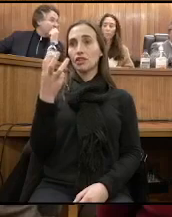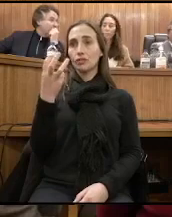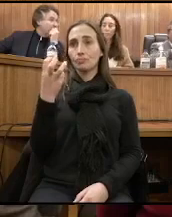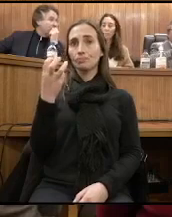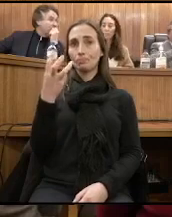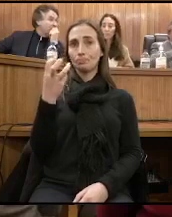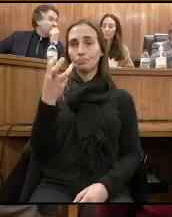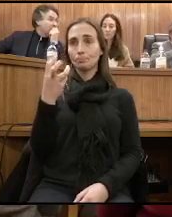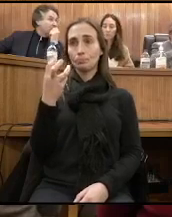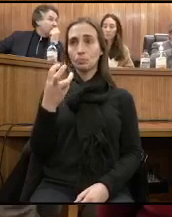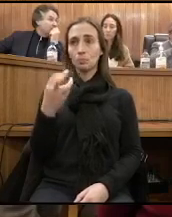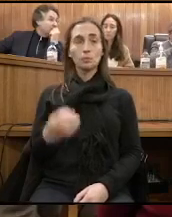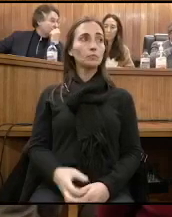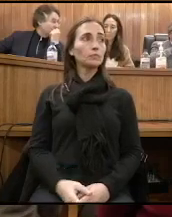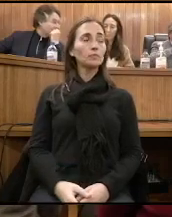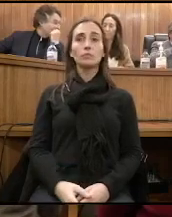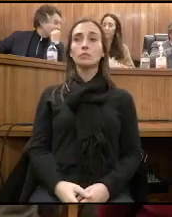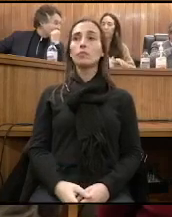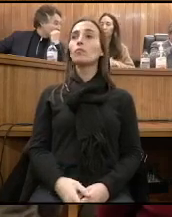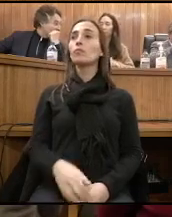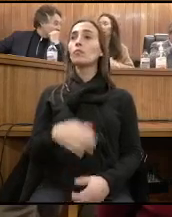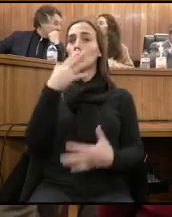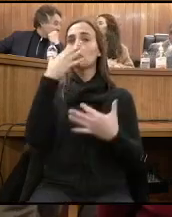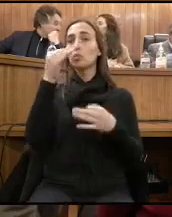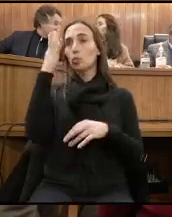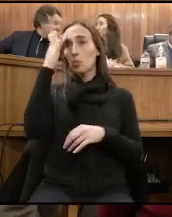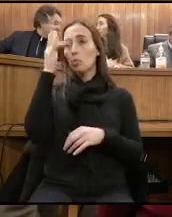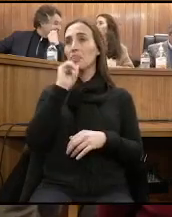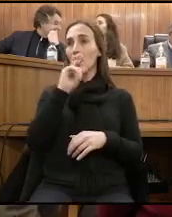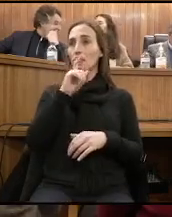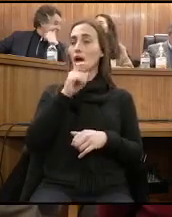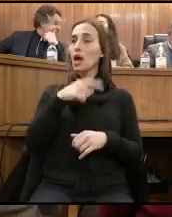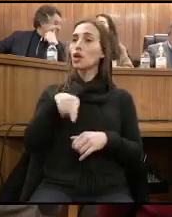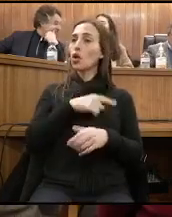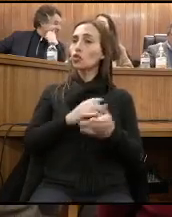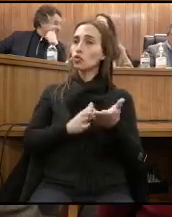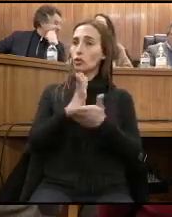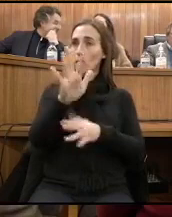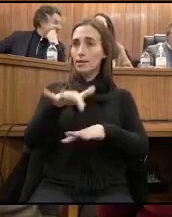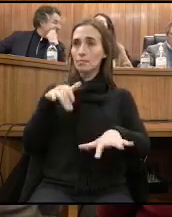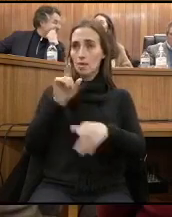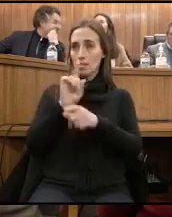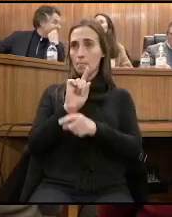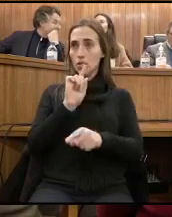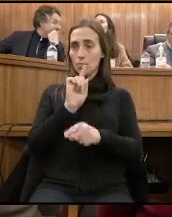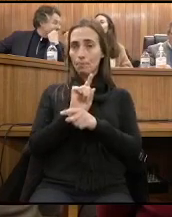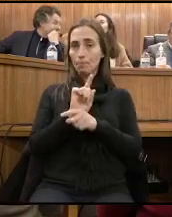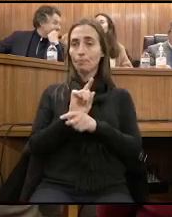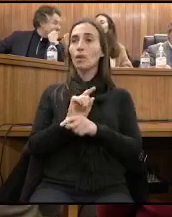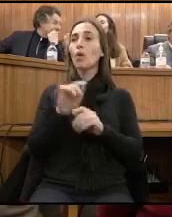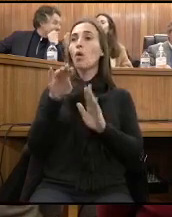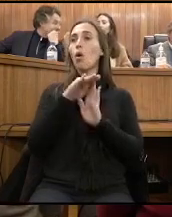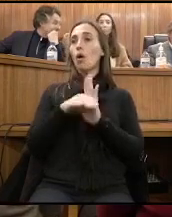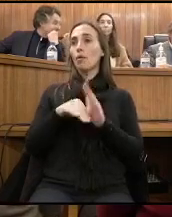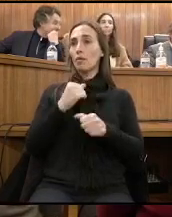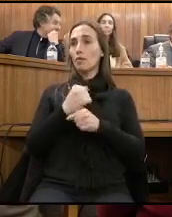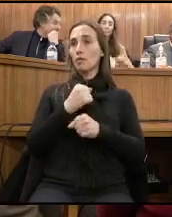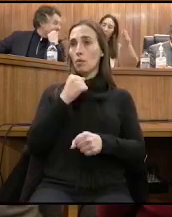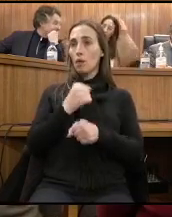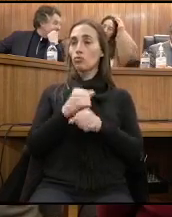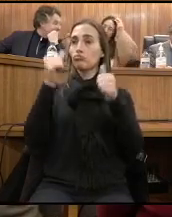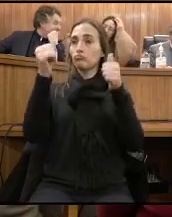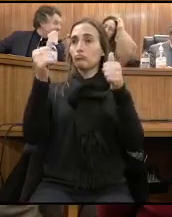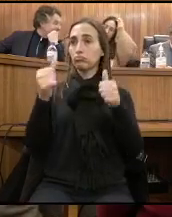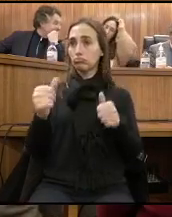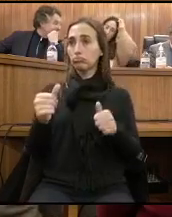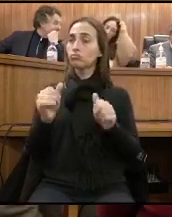Temos quórum. Temos quórum, portanto, vamos prosseguir com a Assembleia. A ordem de trabalhos foi